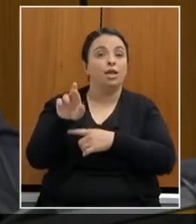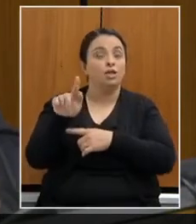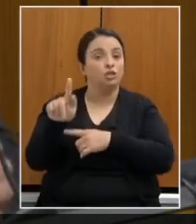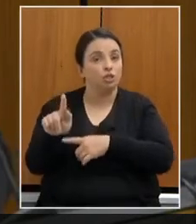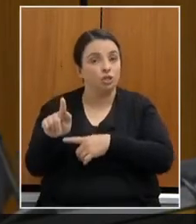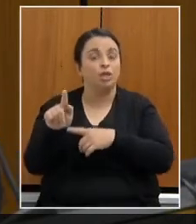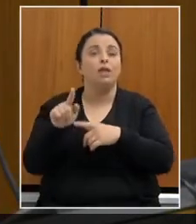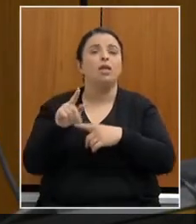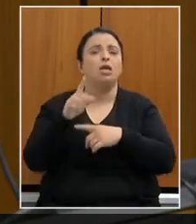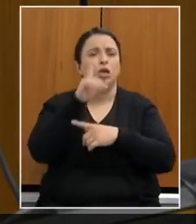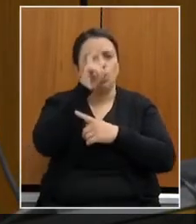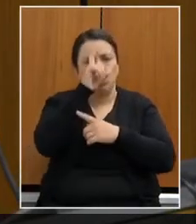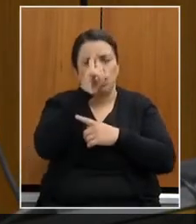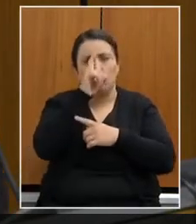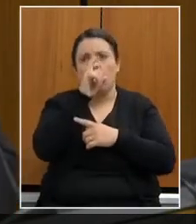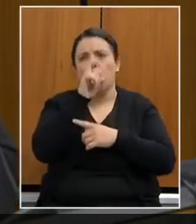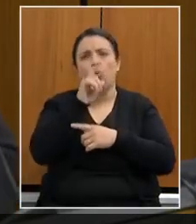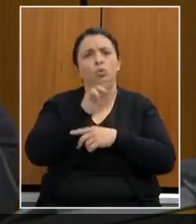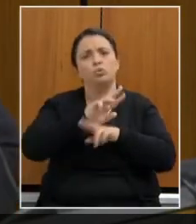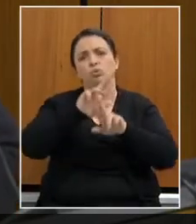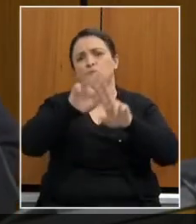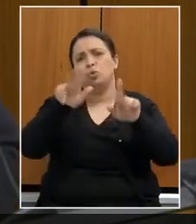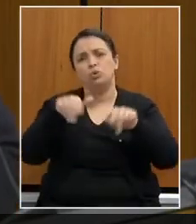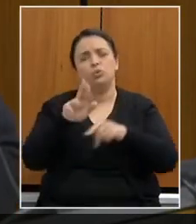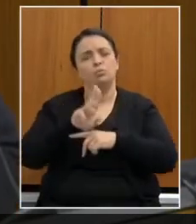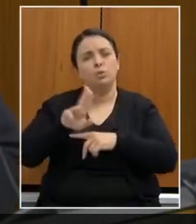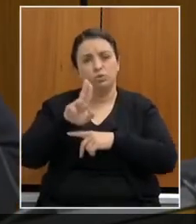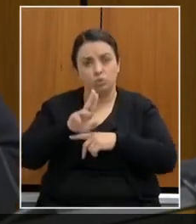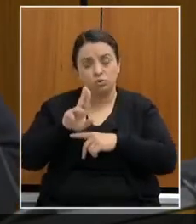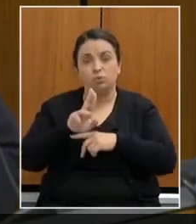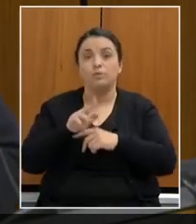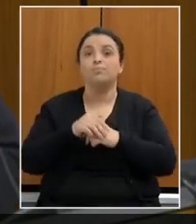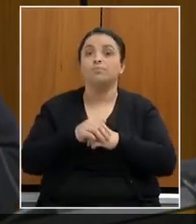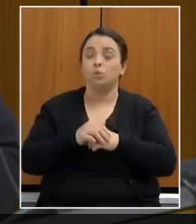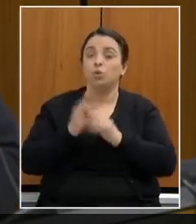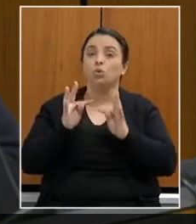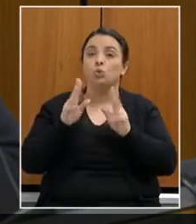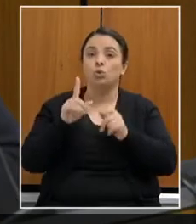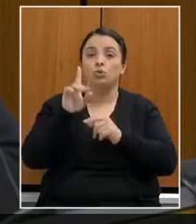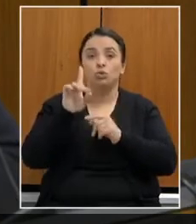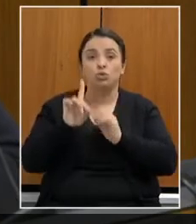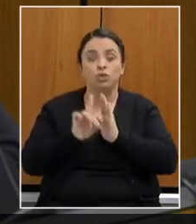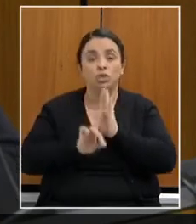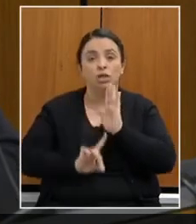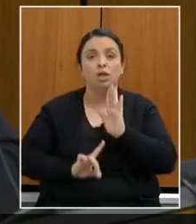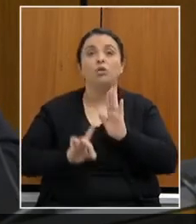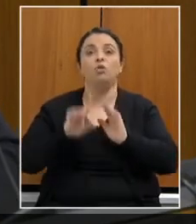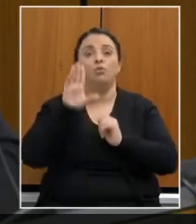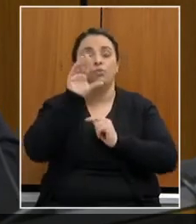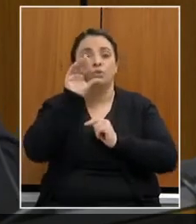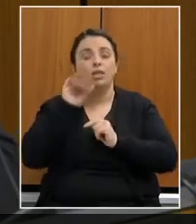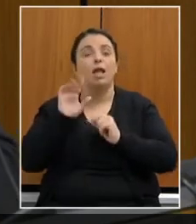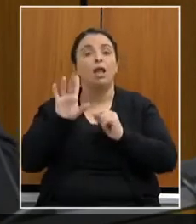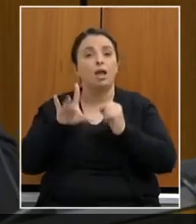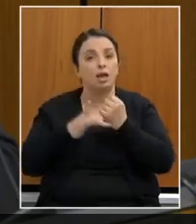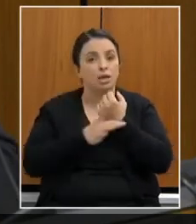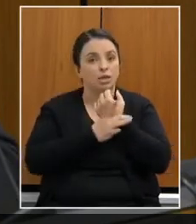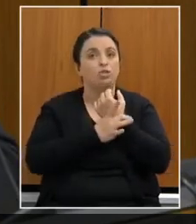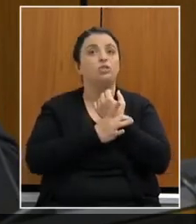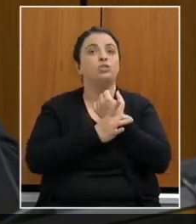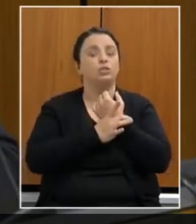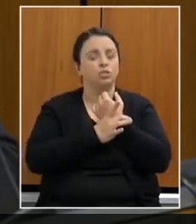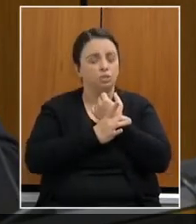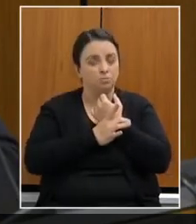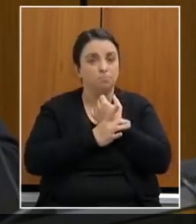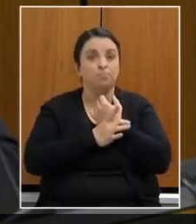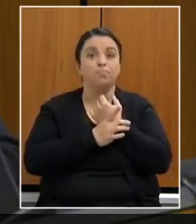em vários hospitais de alta eficiência todo o direito do servidor é garantido ele não a